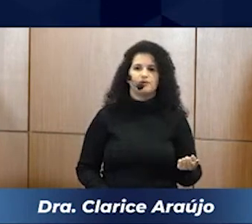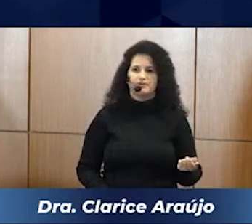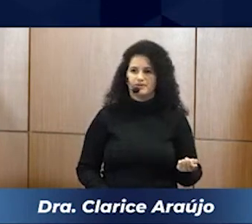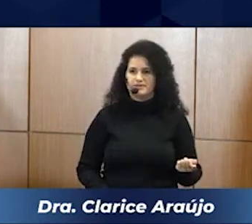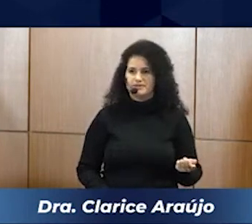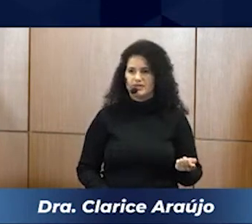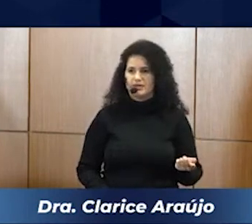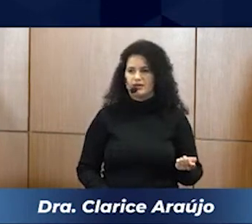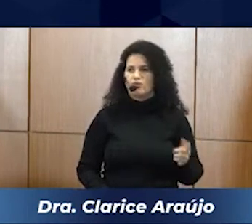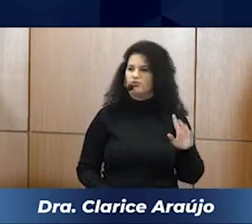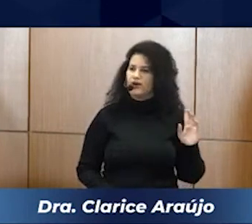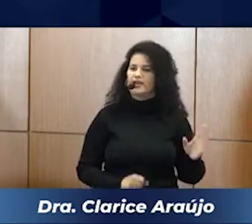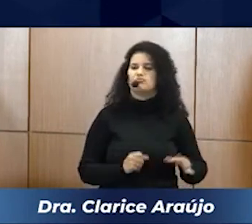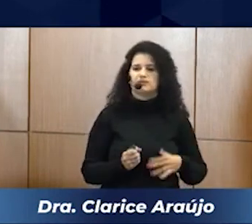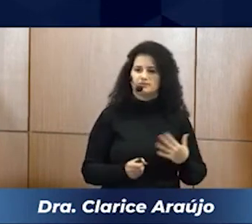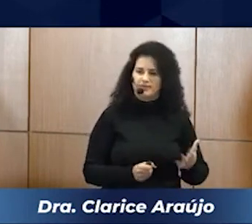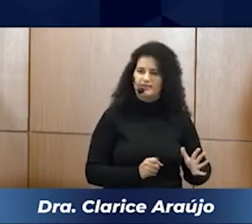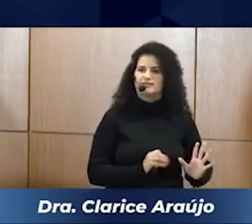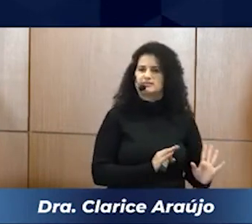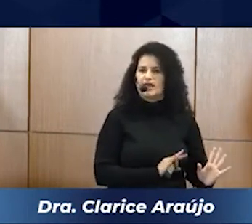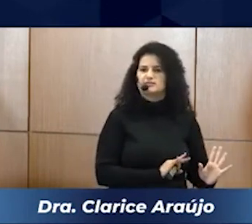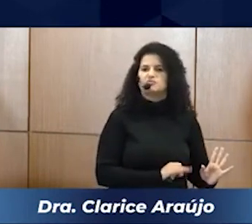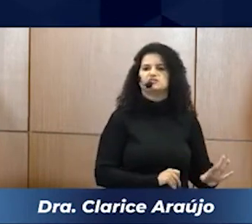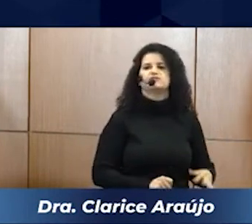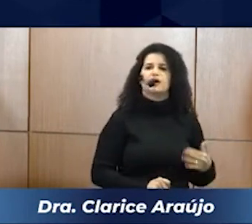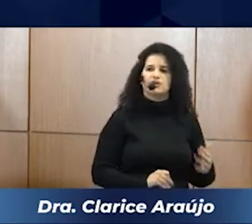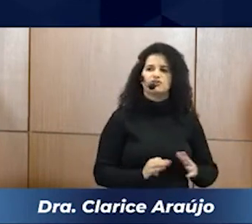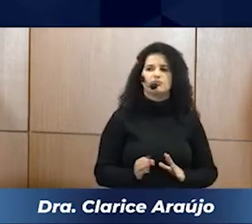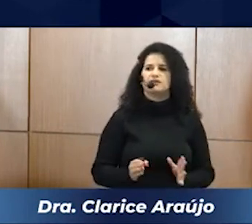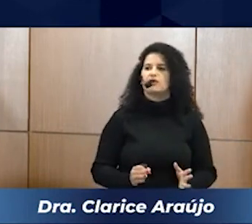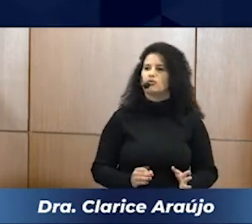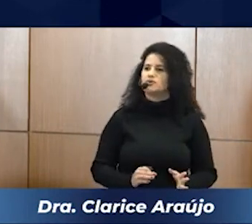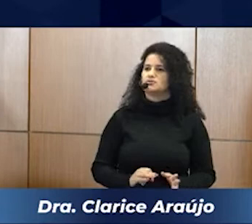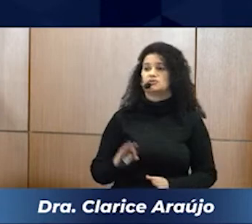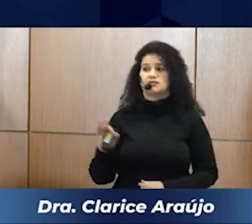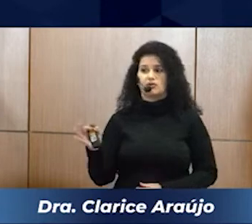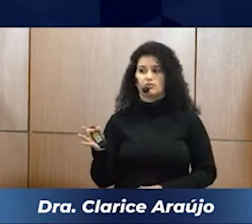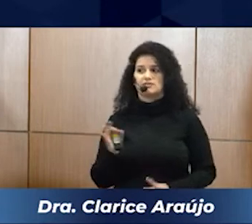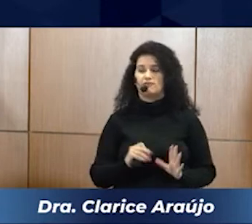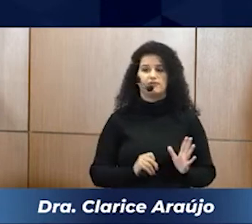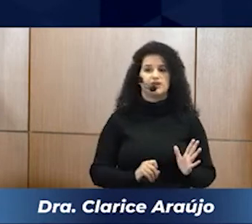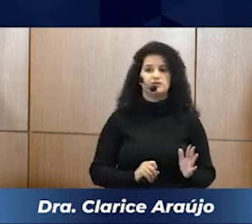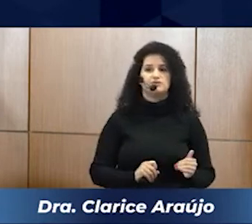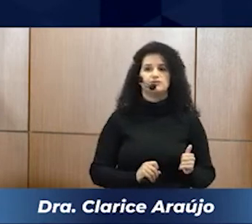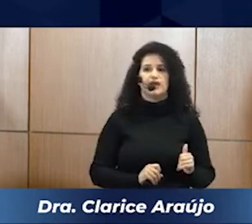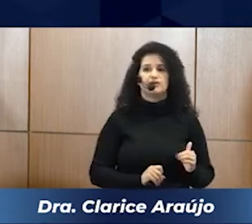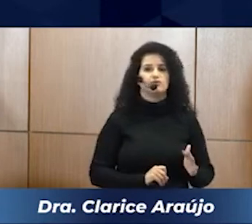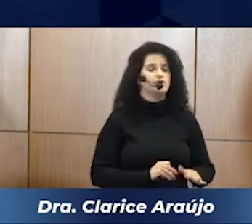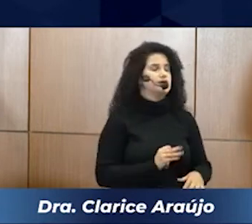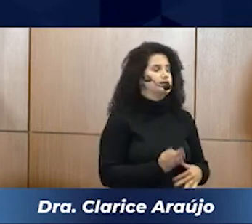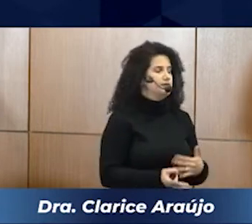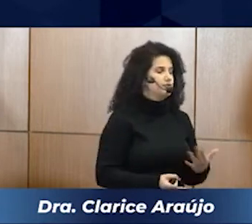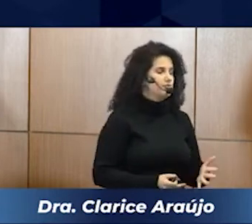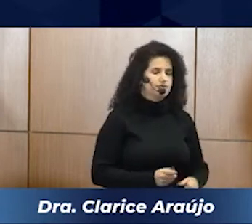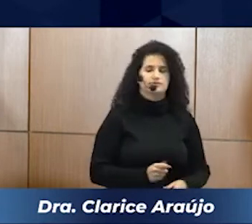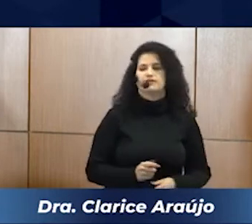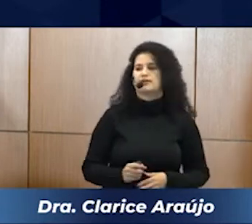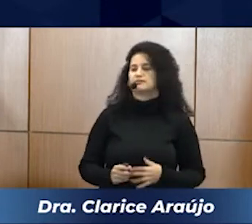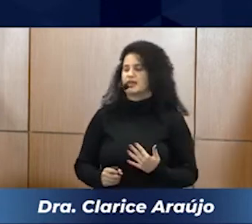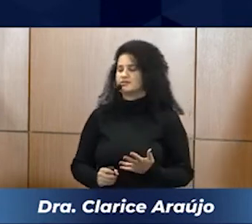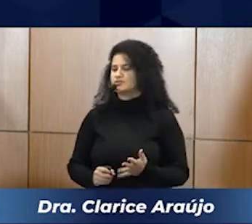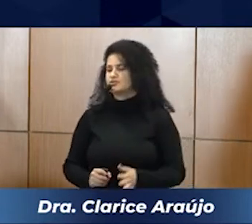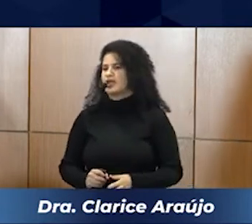tem outras. Como eu falei, para TDC especificamente, também tem algumas outras. Tem umas da físio, né, o